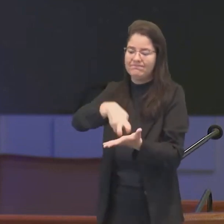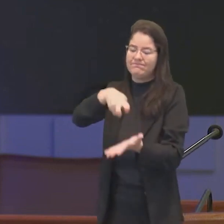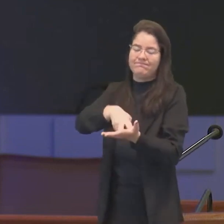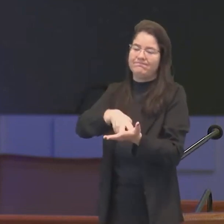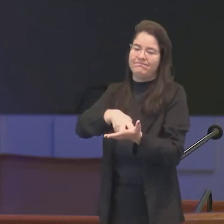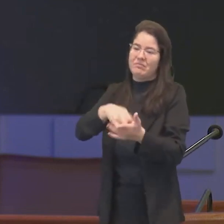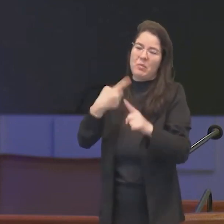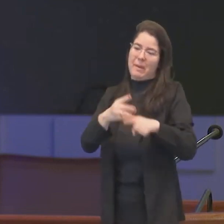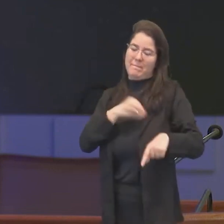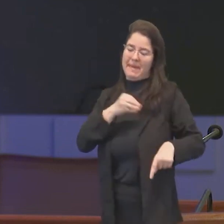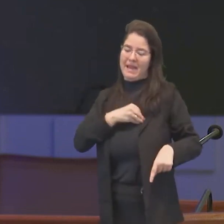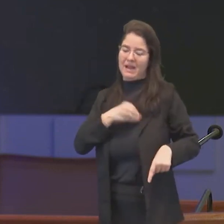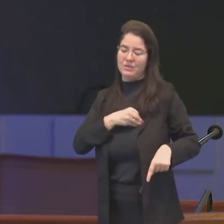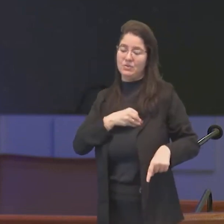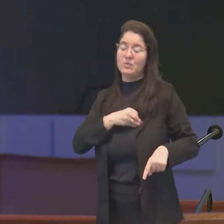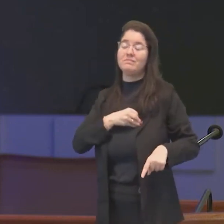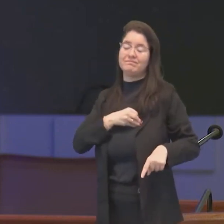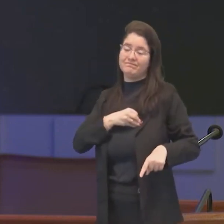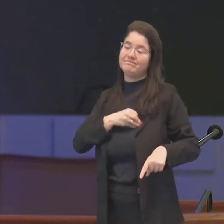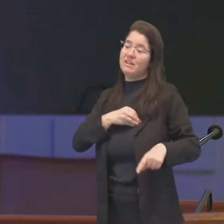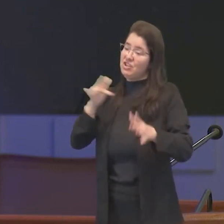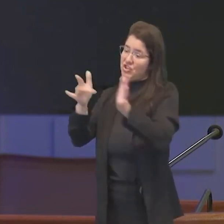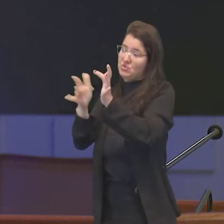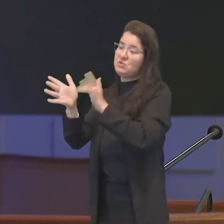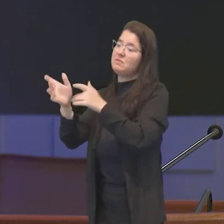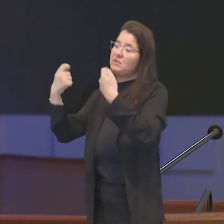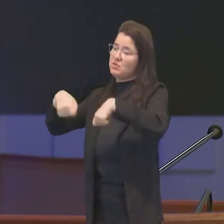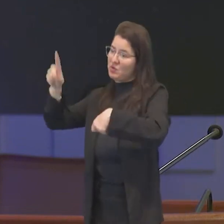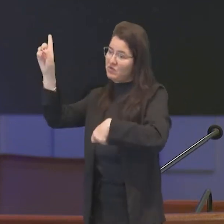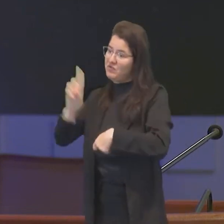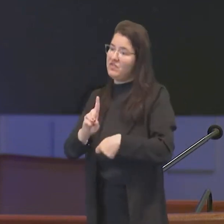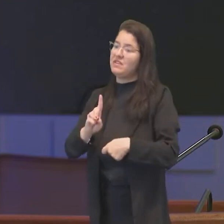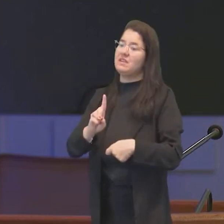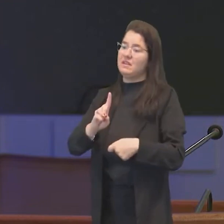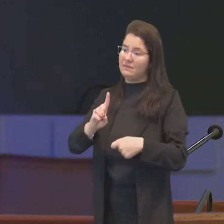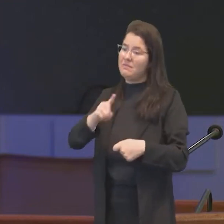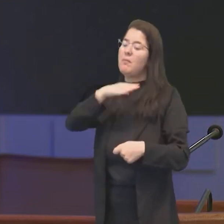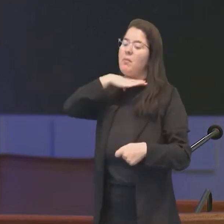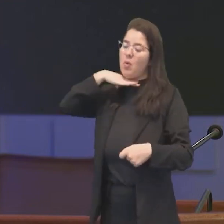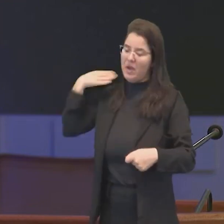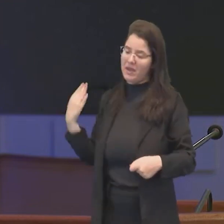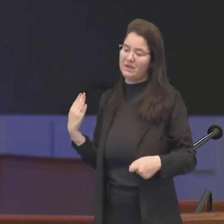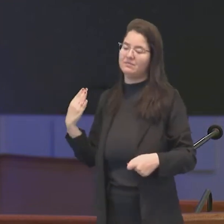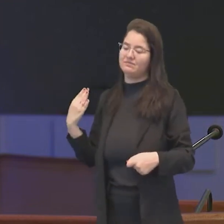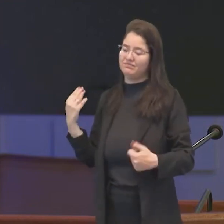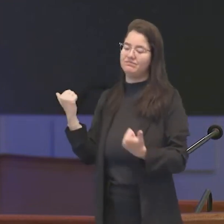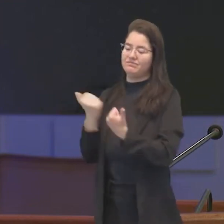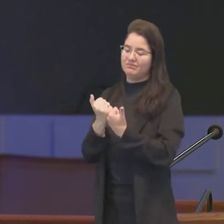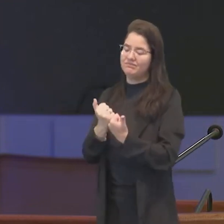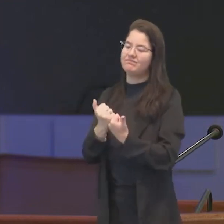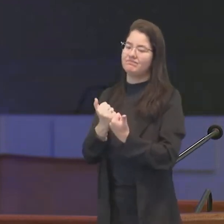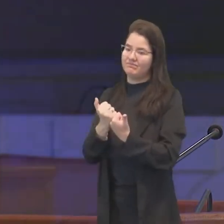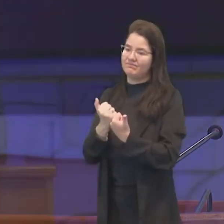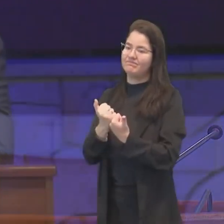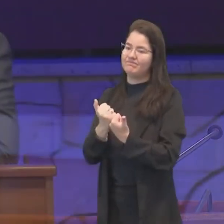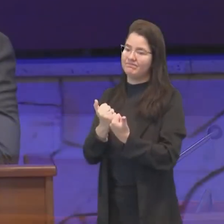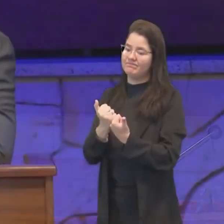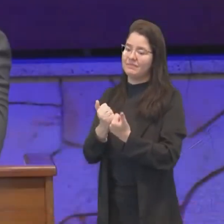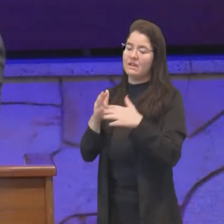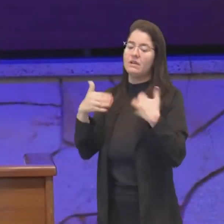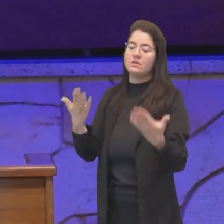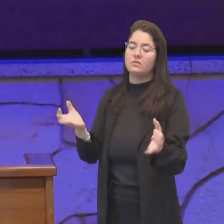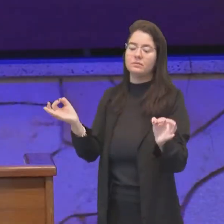morrer, alguém teve que sacrificar, e Jesus Cristo se sacrificou por nós. Irmãos, concluindo, todos